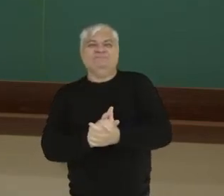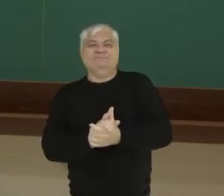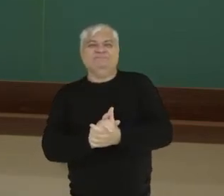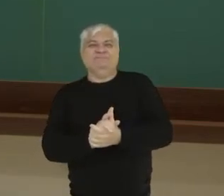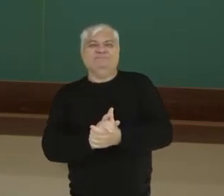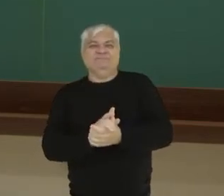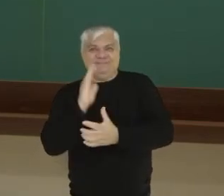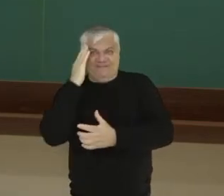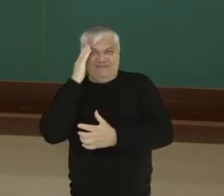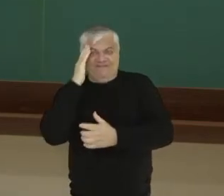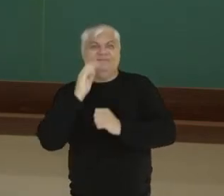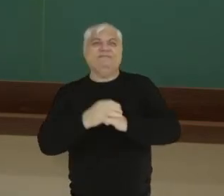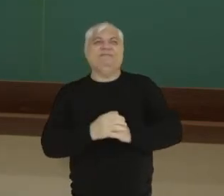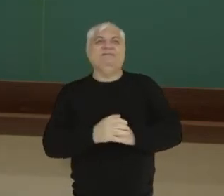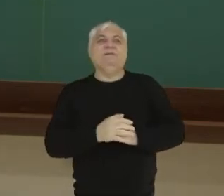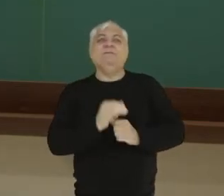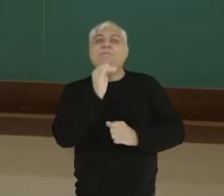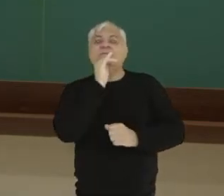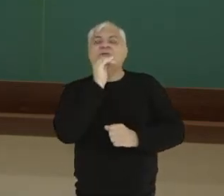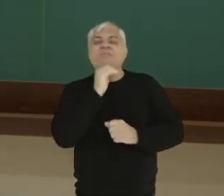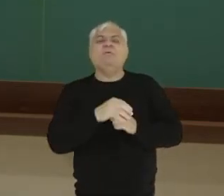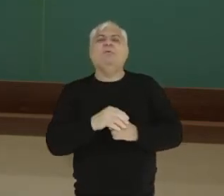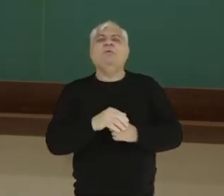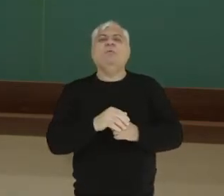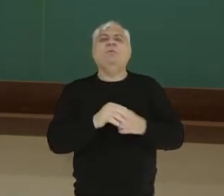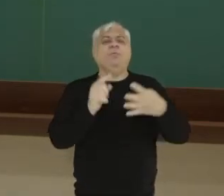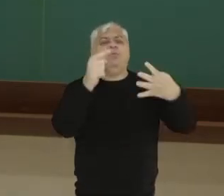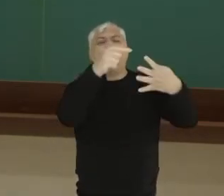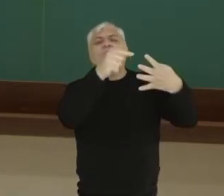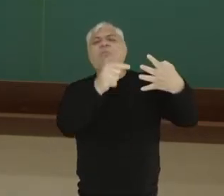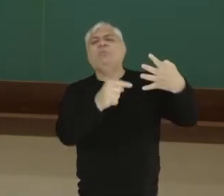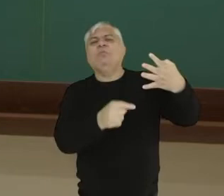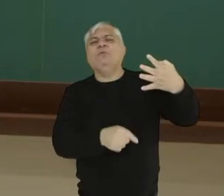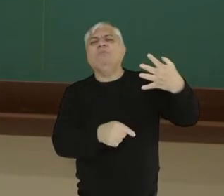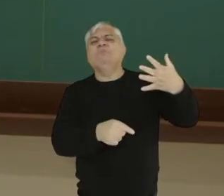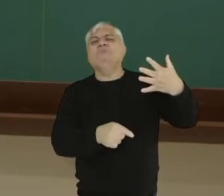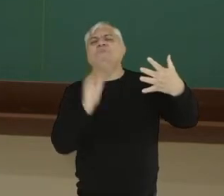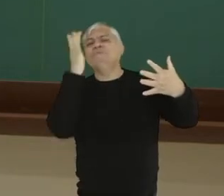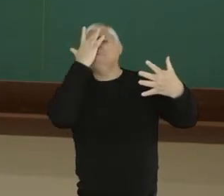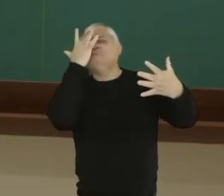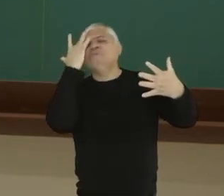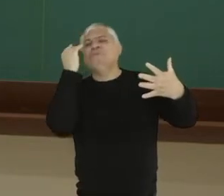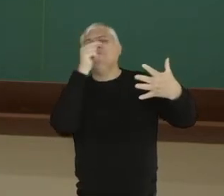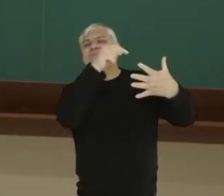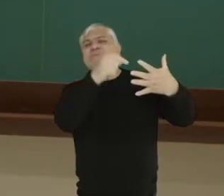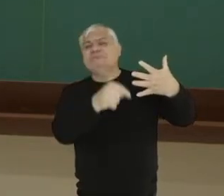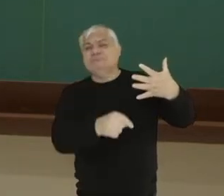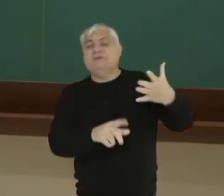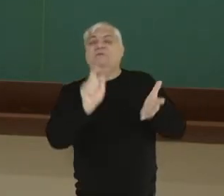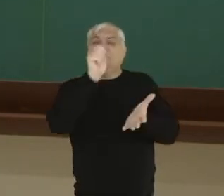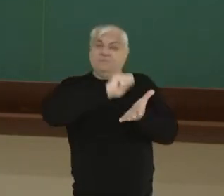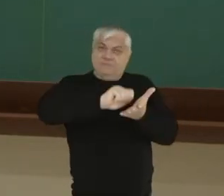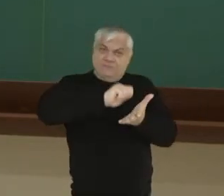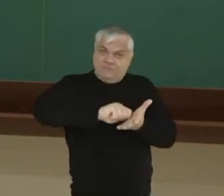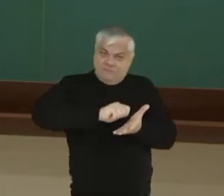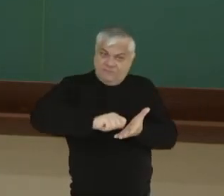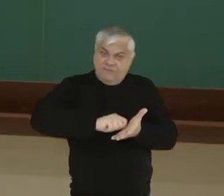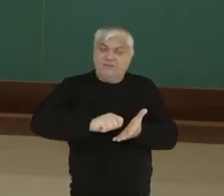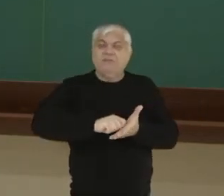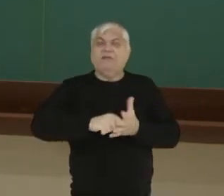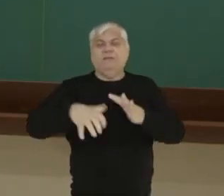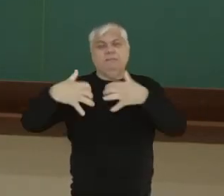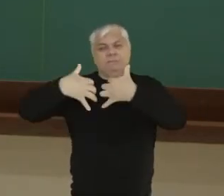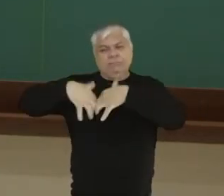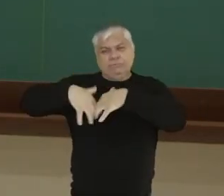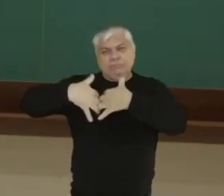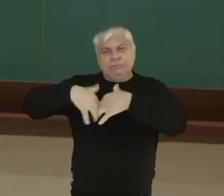também, certo? Então, qual foi o candidato aprovado? Essas duas últimas telas, você vai anotar, vai resolver o exercício